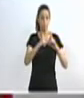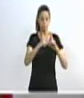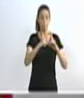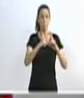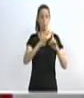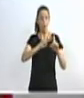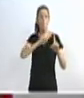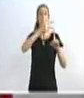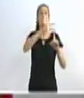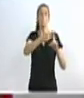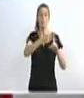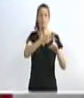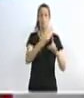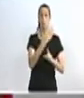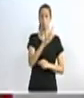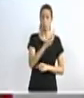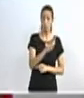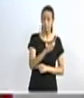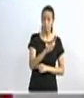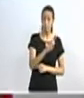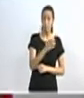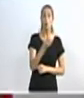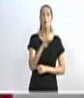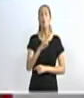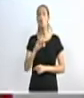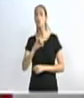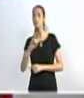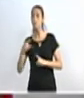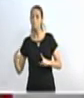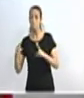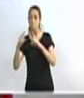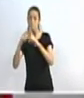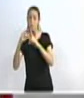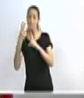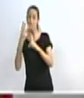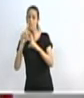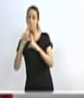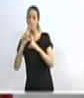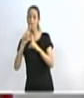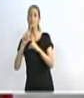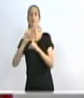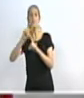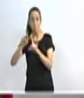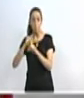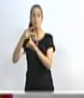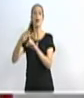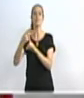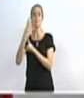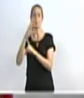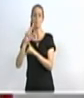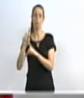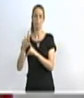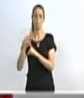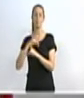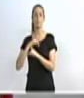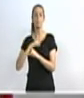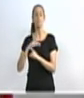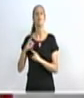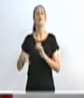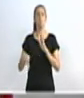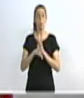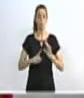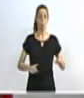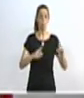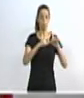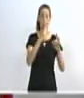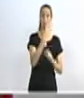gente vai reforçar o 4G, ou colocar em torre que não tem o 4G ainda. Ou seja, teremos uma rede 4G de dados em